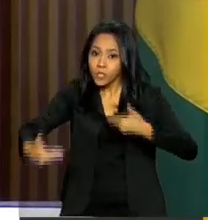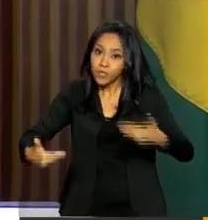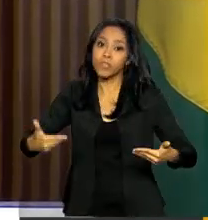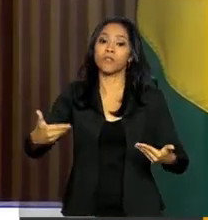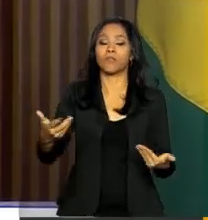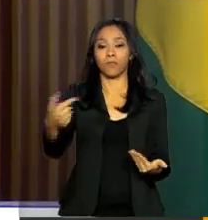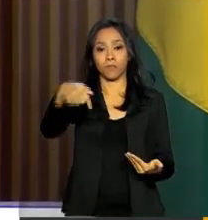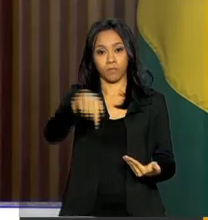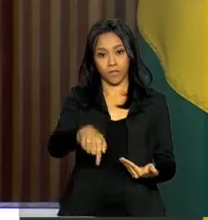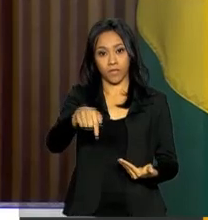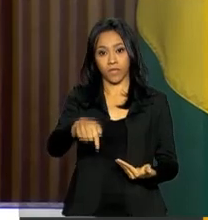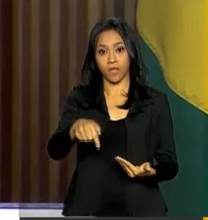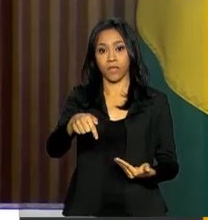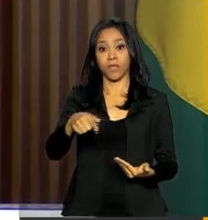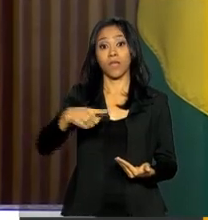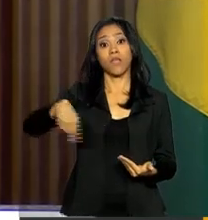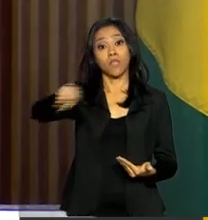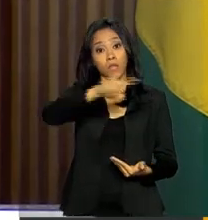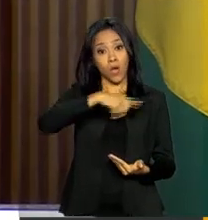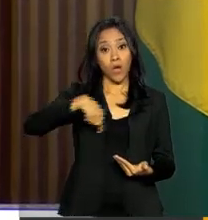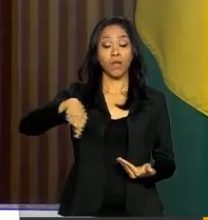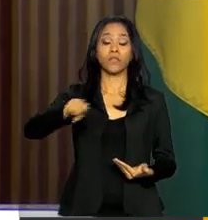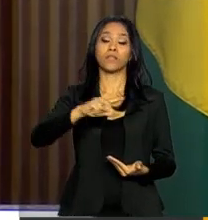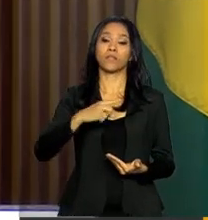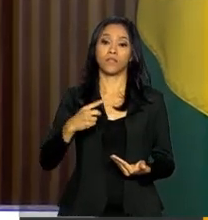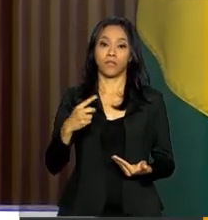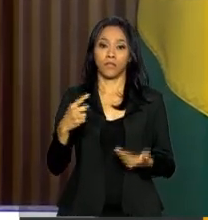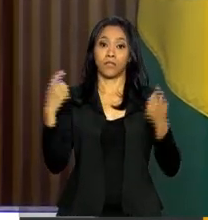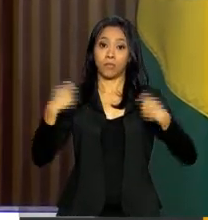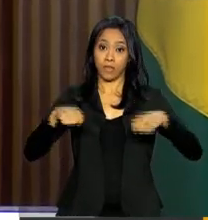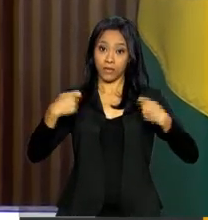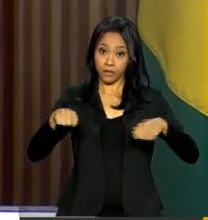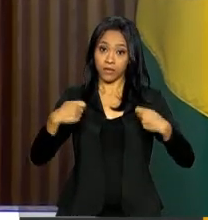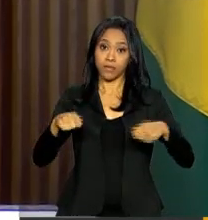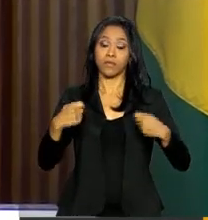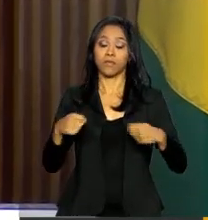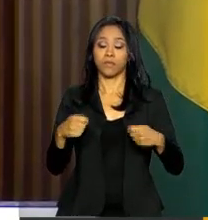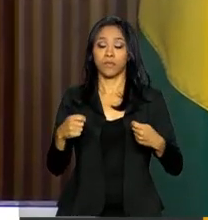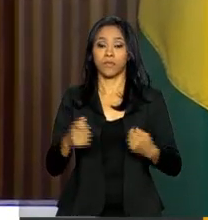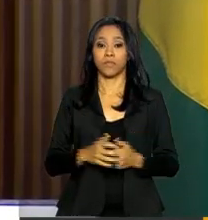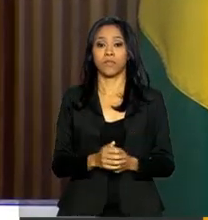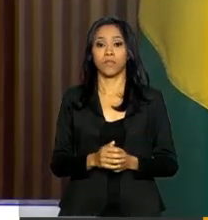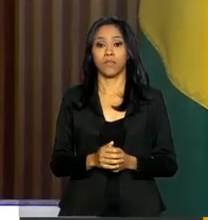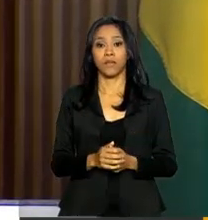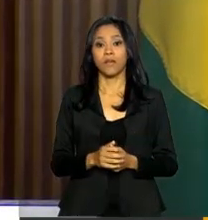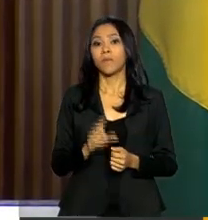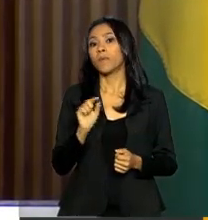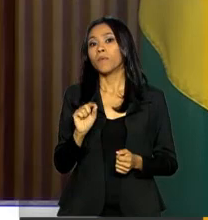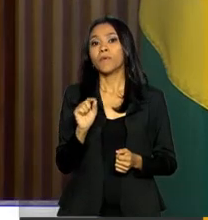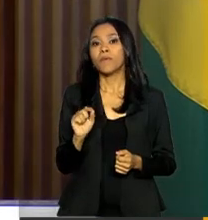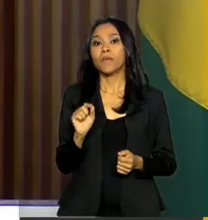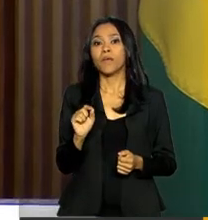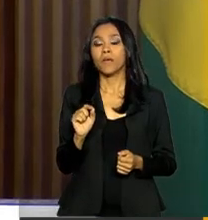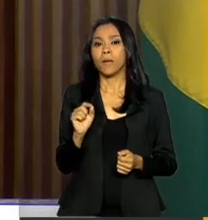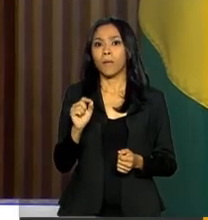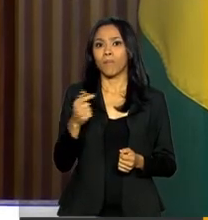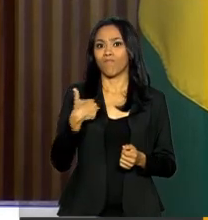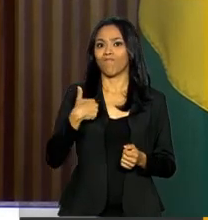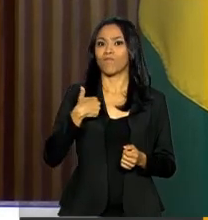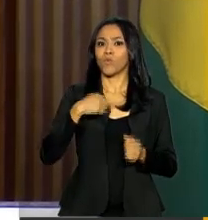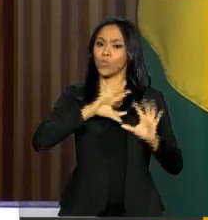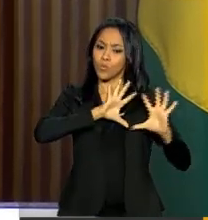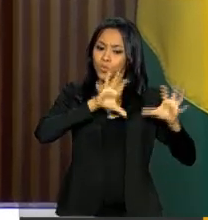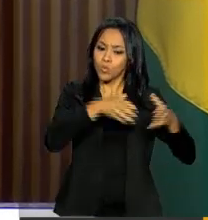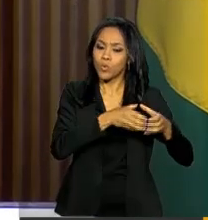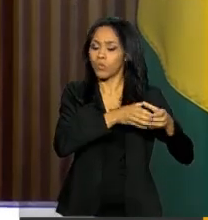disso nós tivemos que colocar em vários instantes é uma presença de forças federais